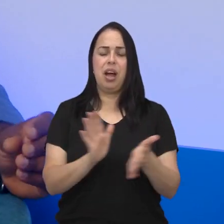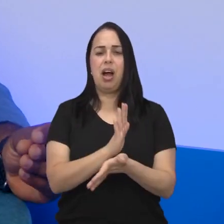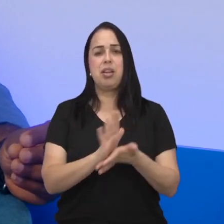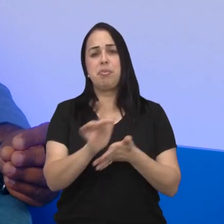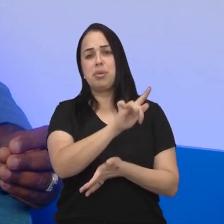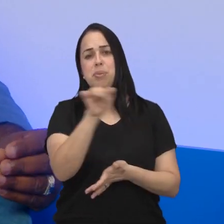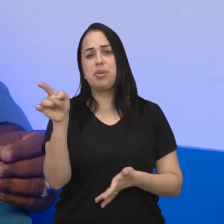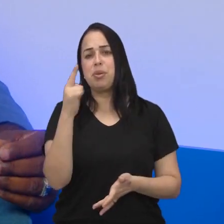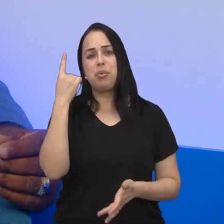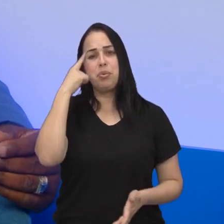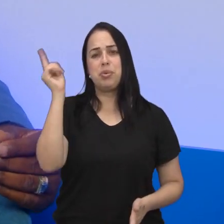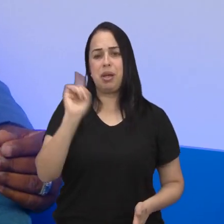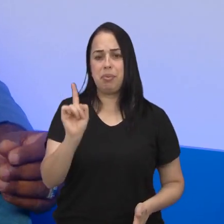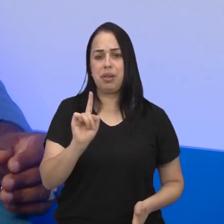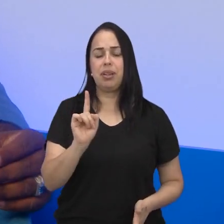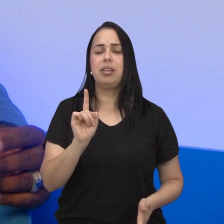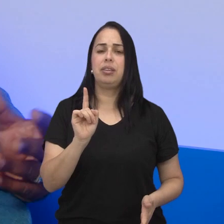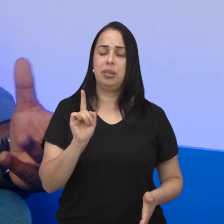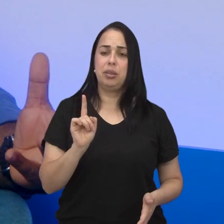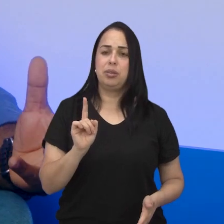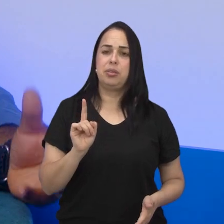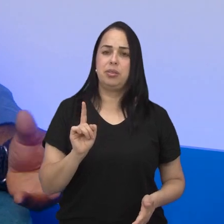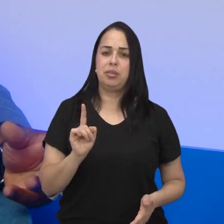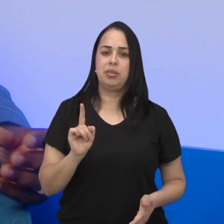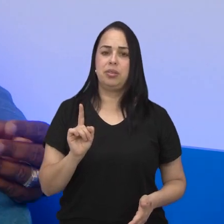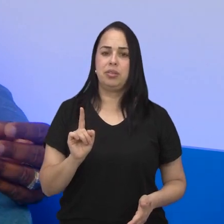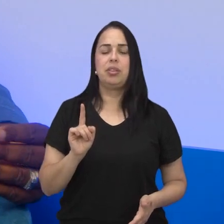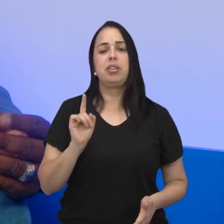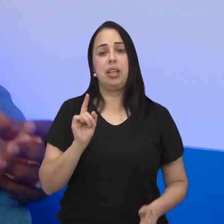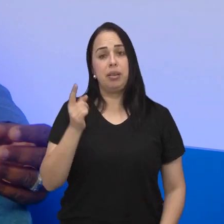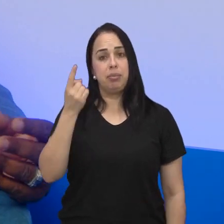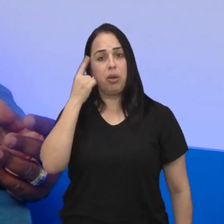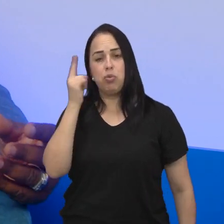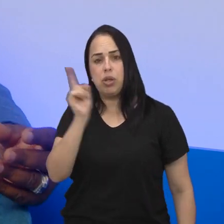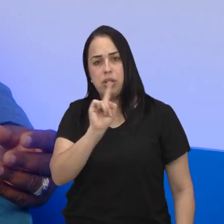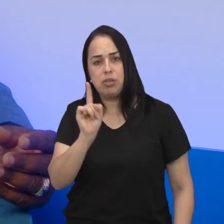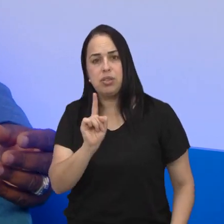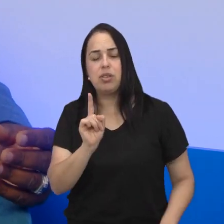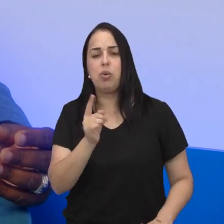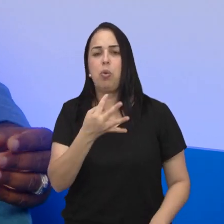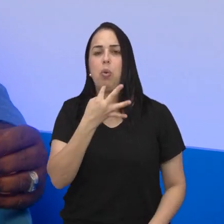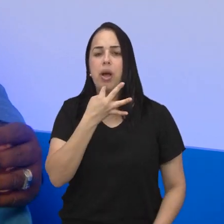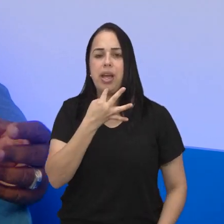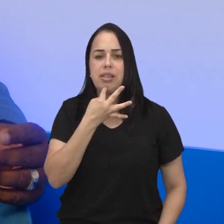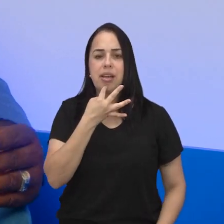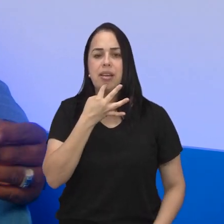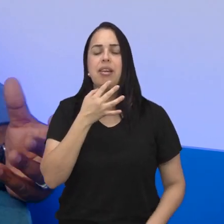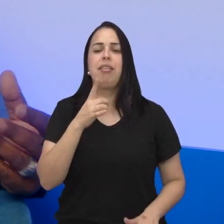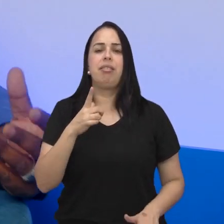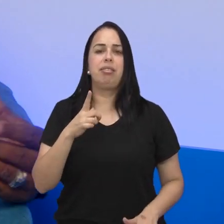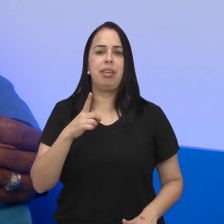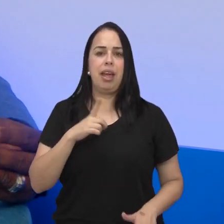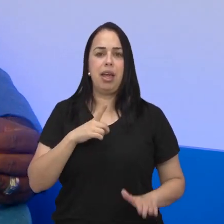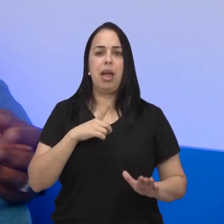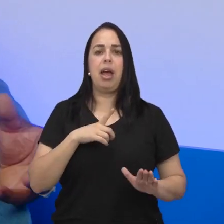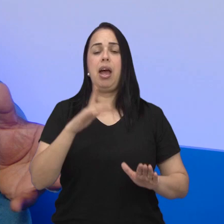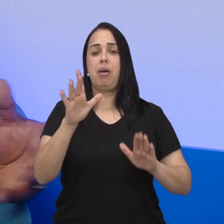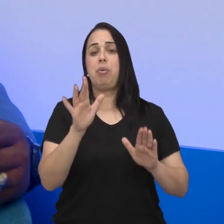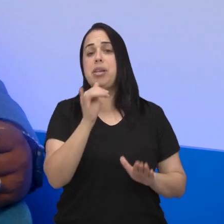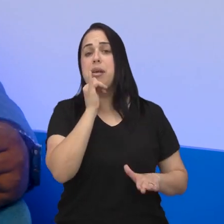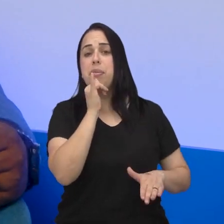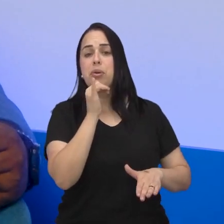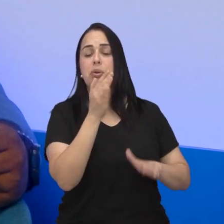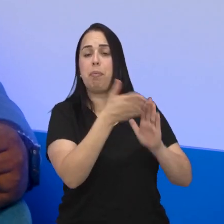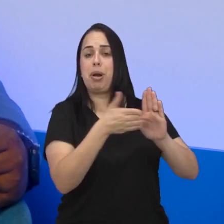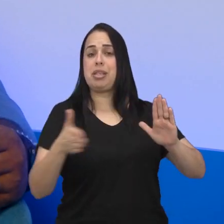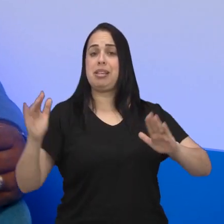acho que muita gente não tem esse conhecimento. Não sei se vocês já ouviram falar em Gold Share, né? Hoje existe uma Gold Share no